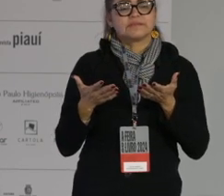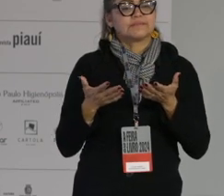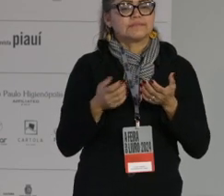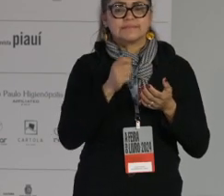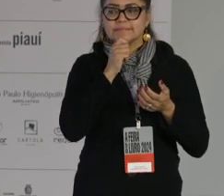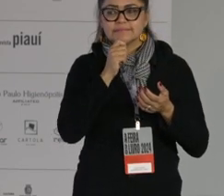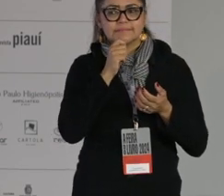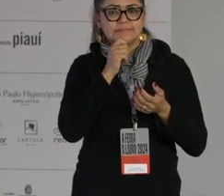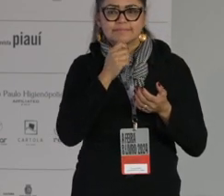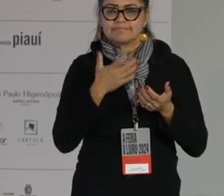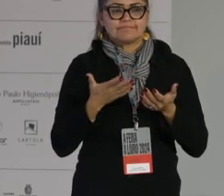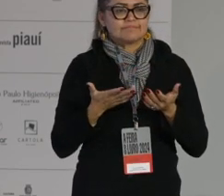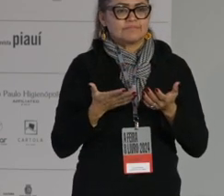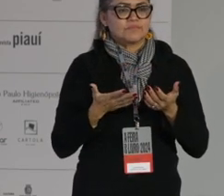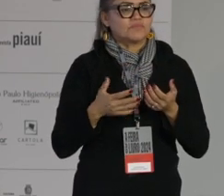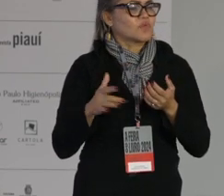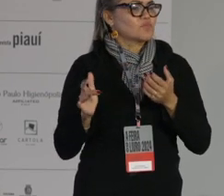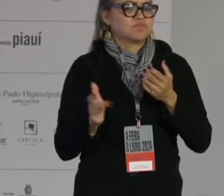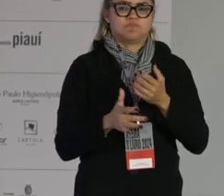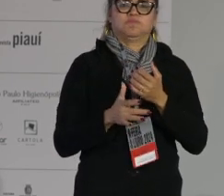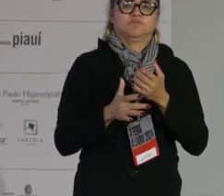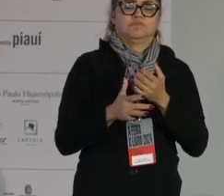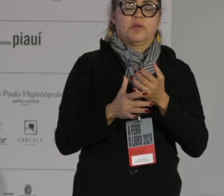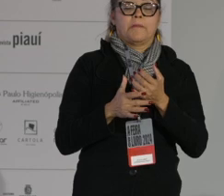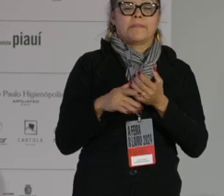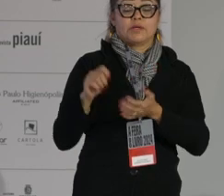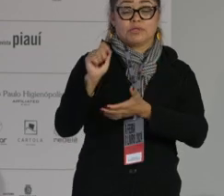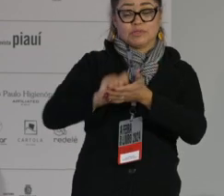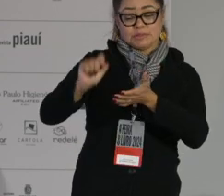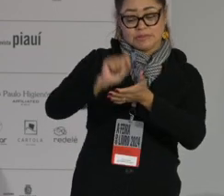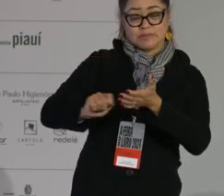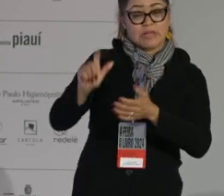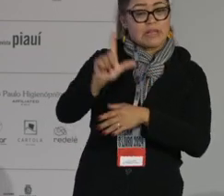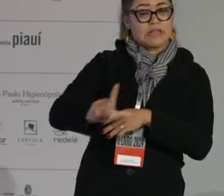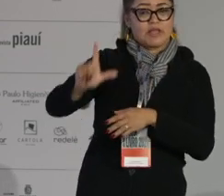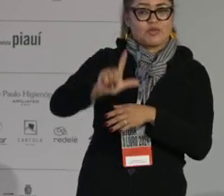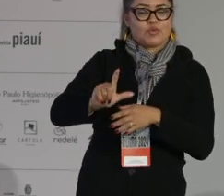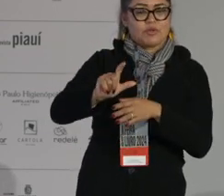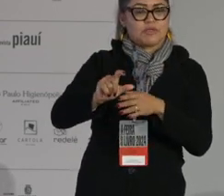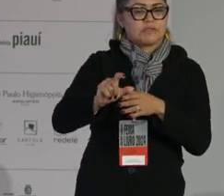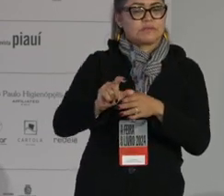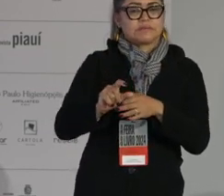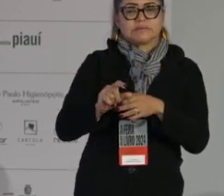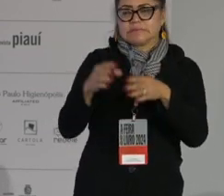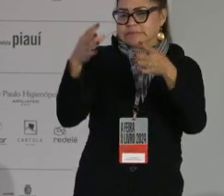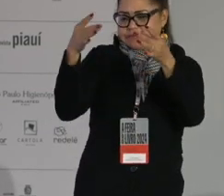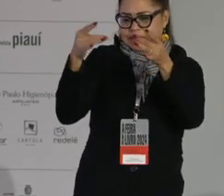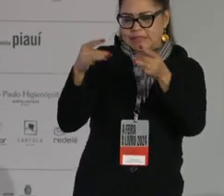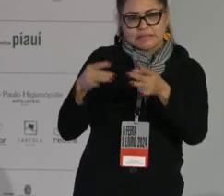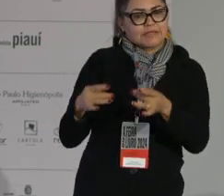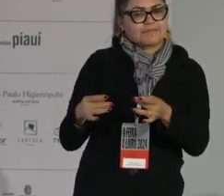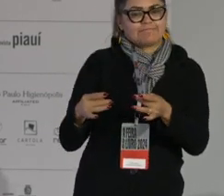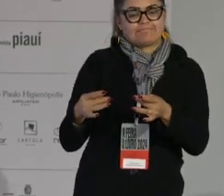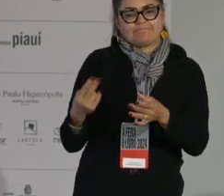Assim. Mas, assim, em termos de escrita criativa, de literatura, eu não consigo conceber, assim, de